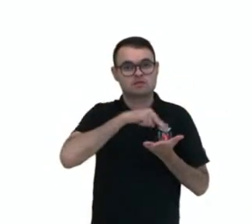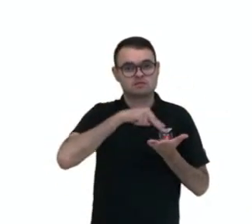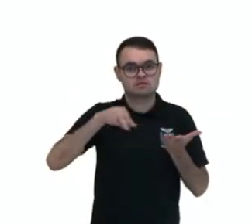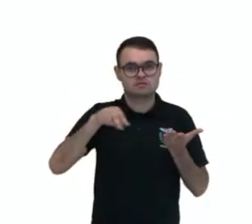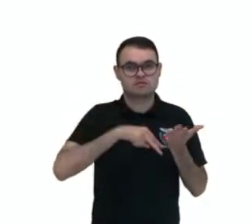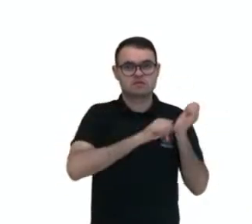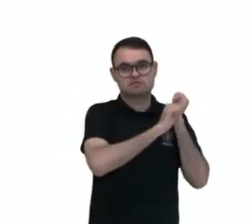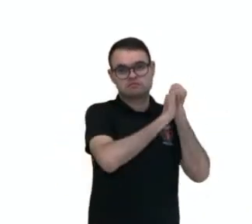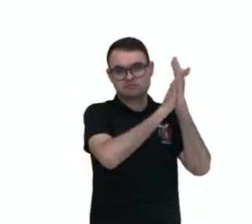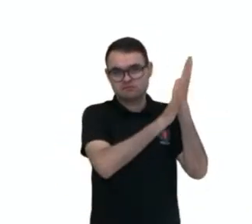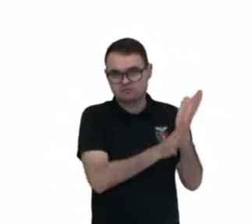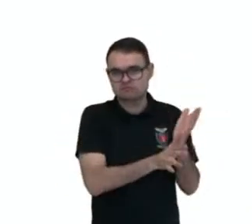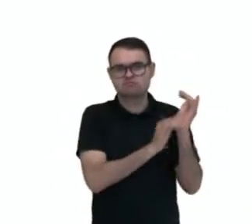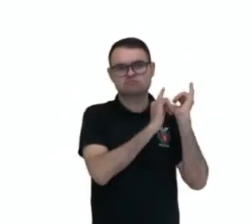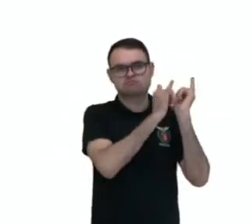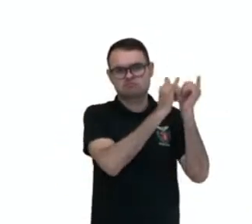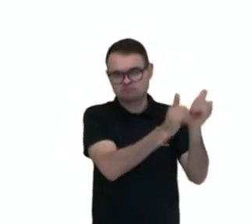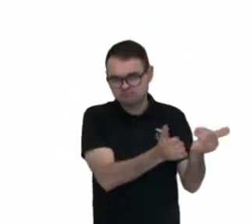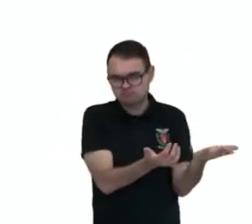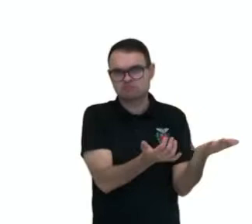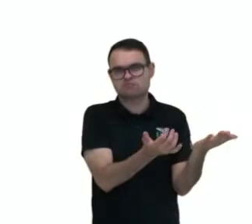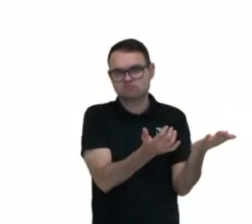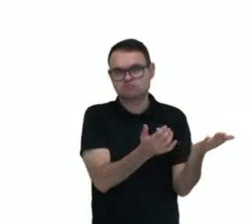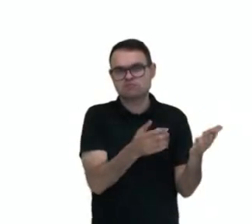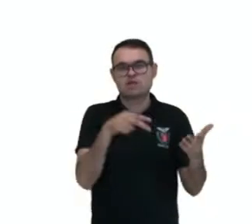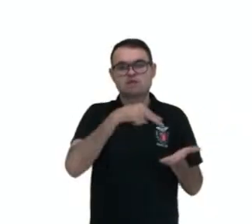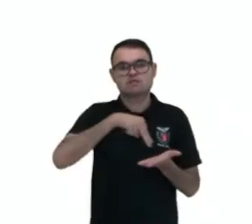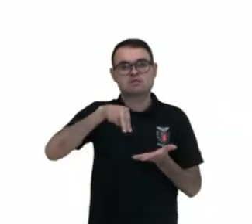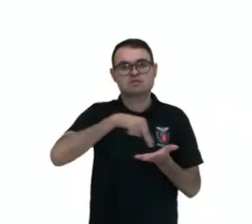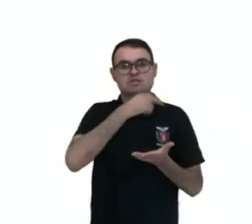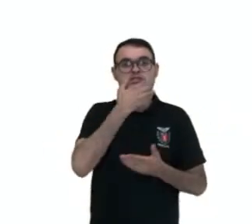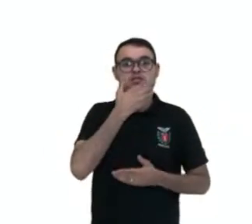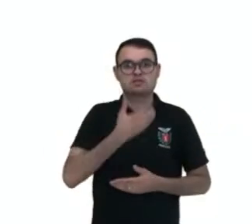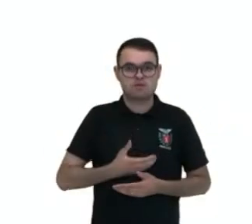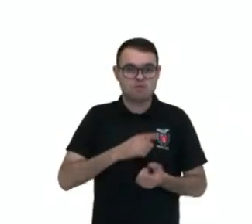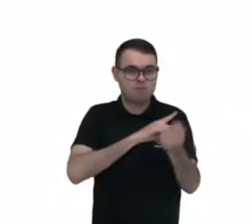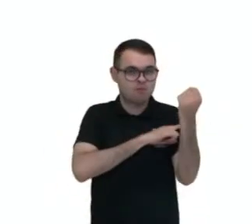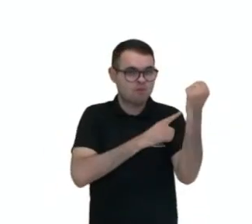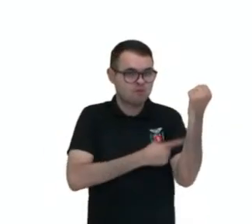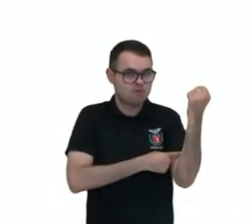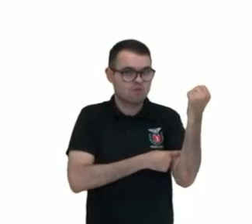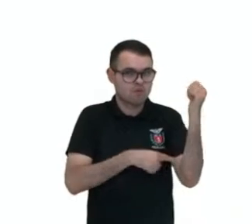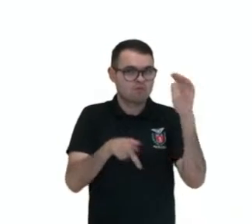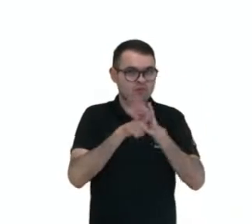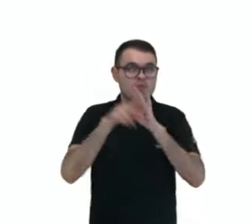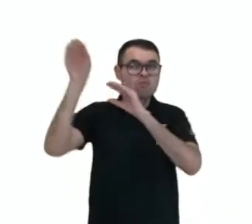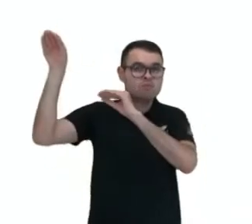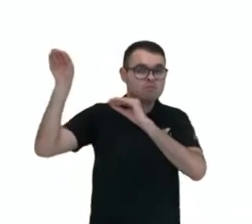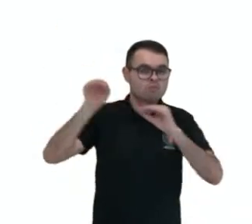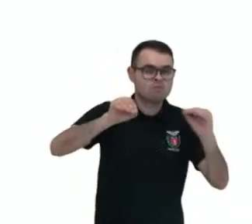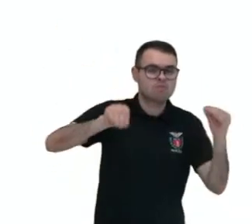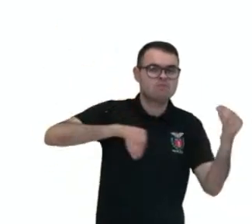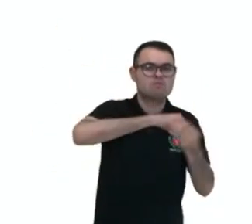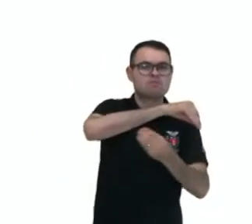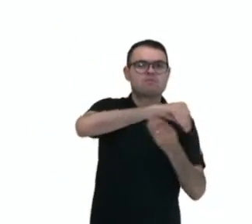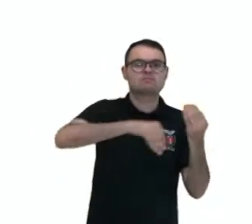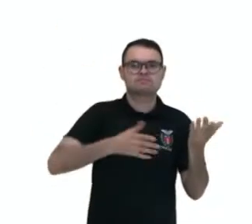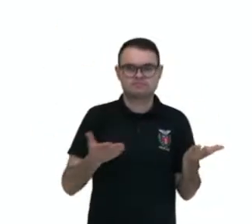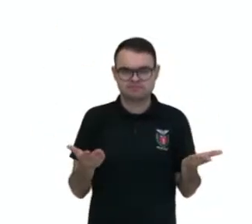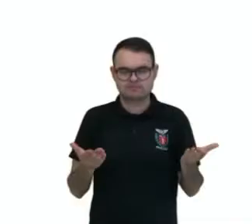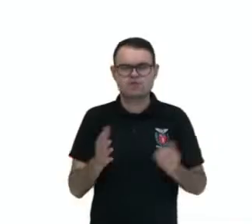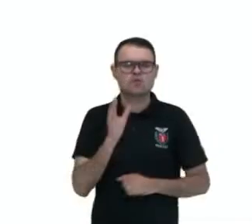folclore polonês, por exemplo, a dança de Natal polonesa, é um evento da comunidade polonesa em Curitiba. Agora,